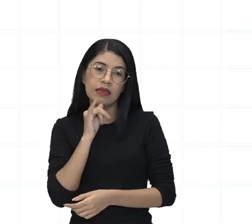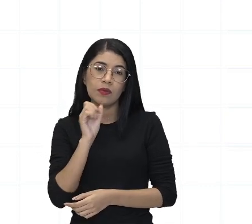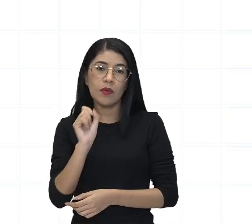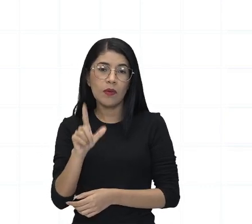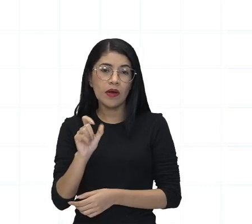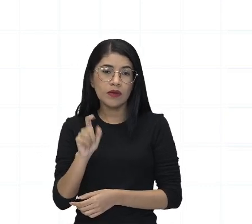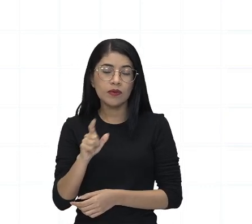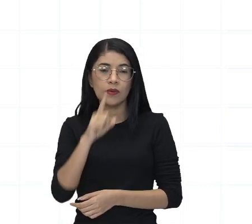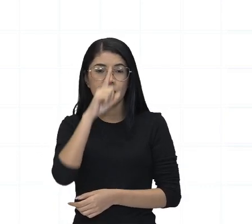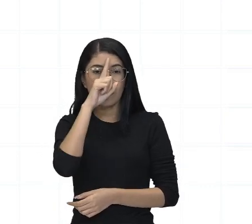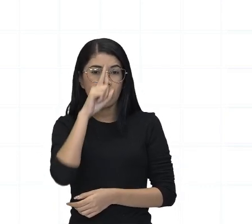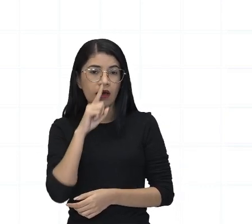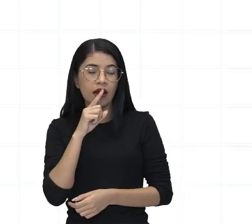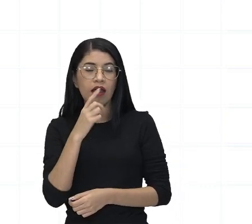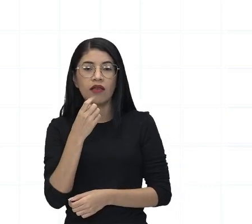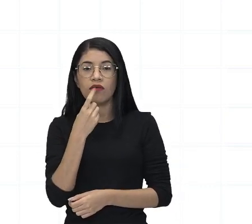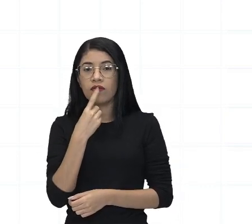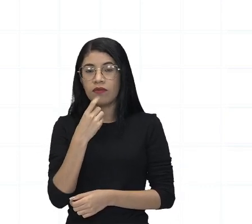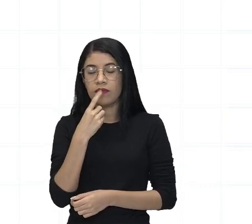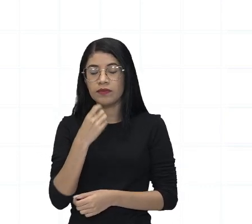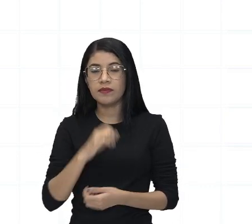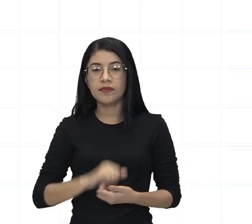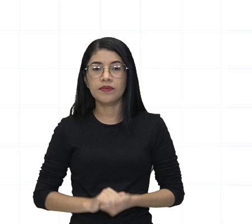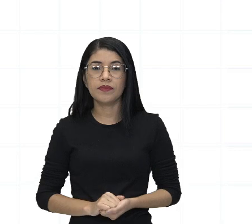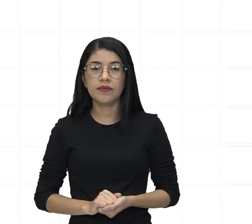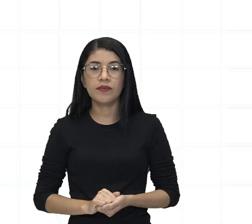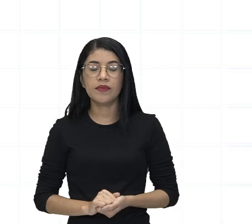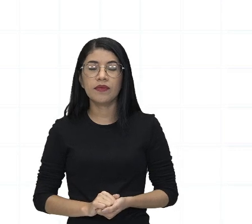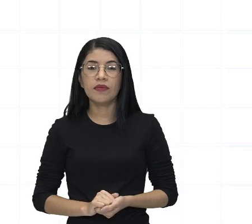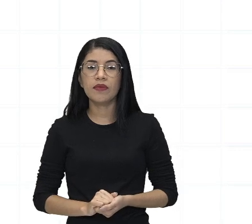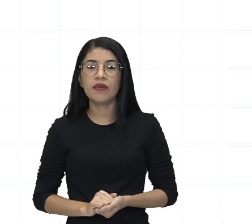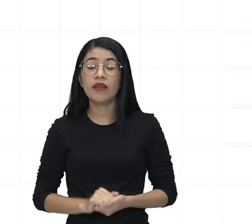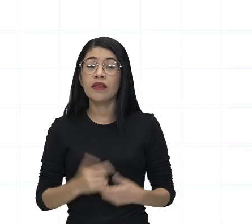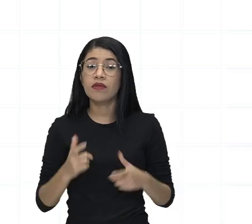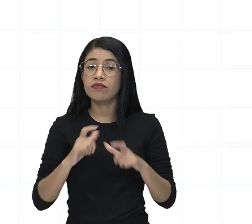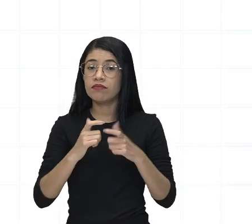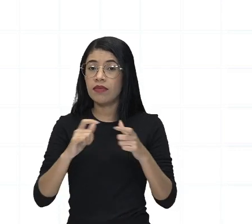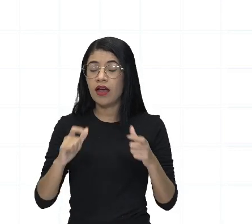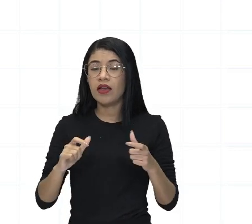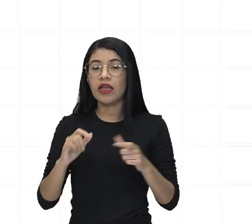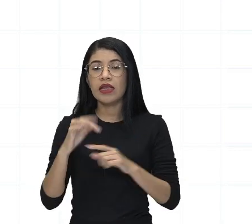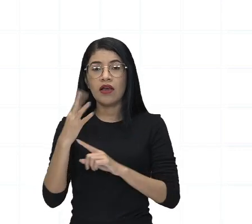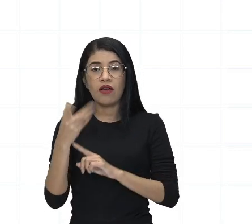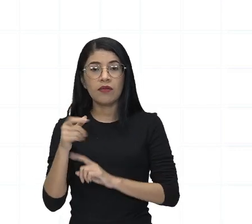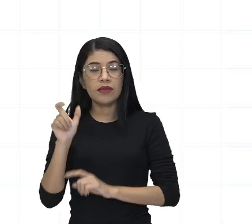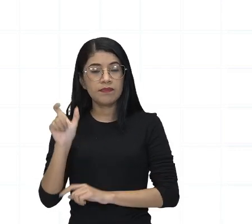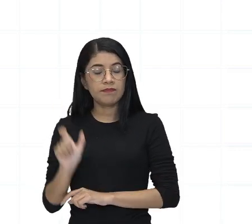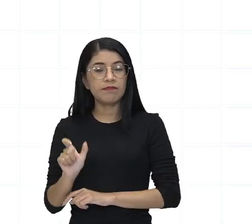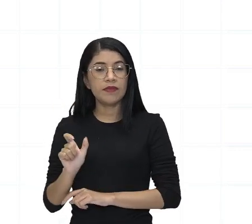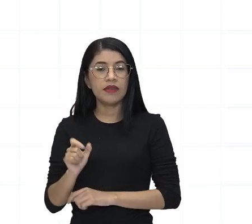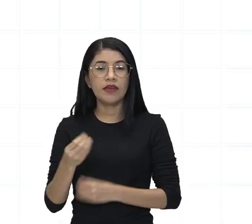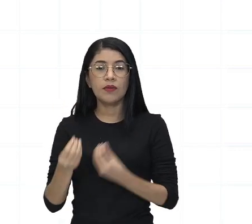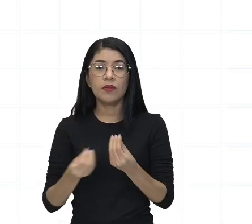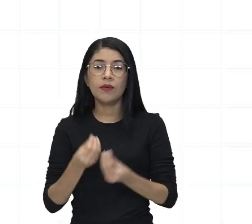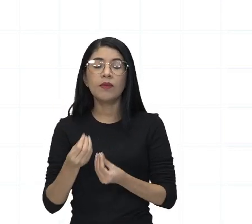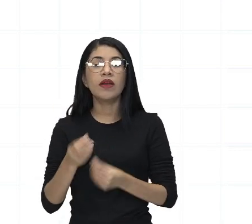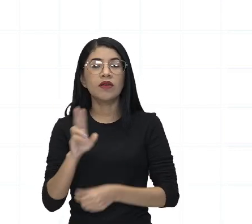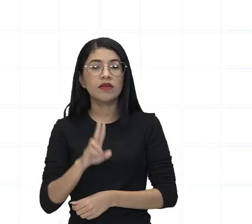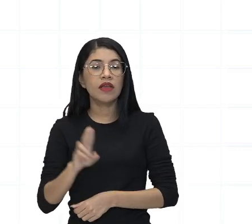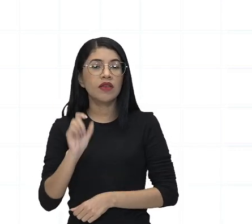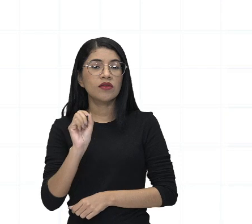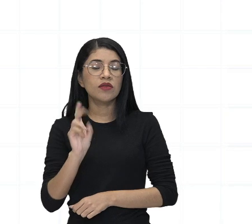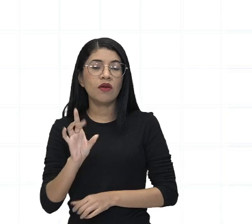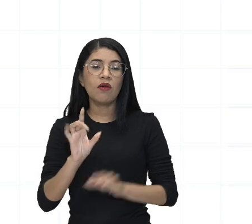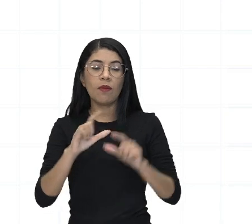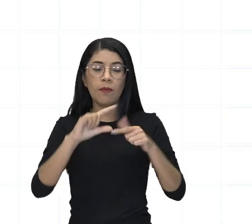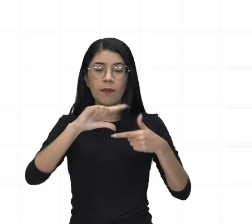azul, o amarelo e o vermelho. Então, a maioria das obras de Pierre Mondrian, ele utiliza apenas formas.